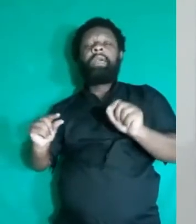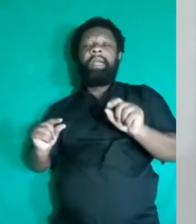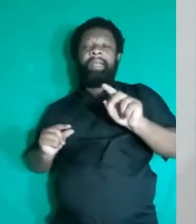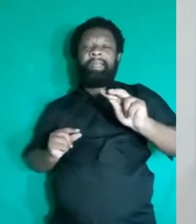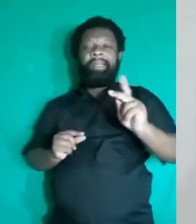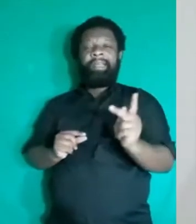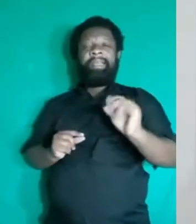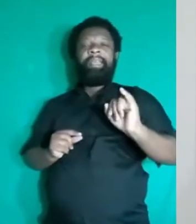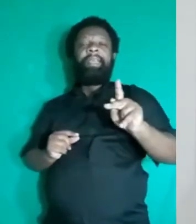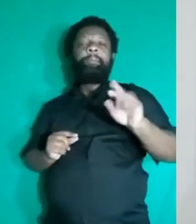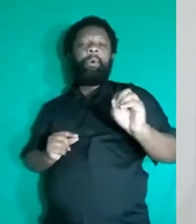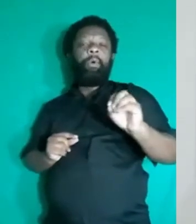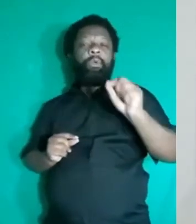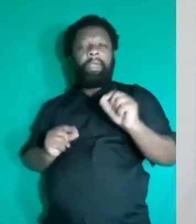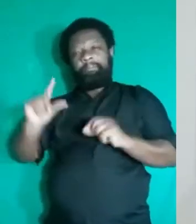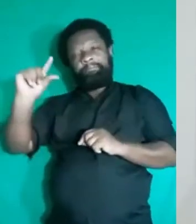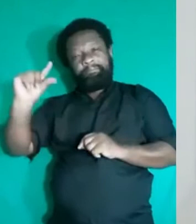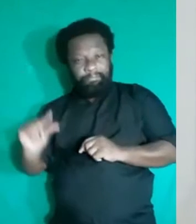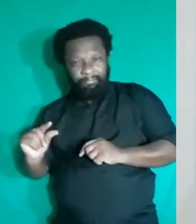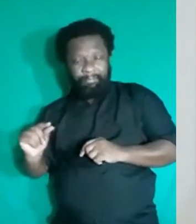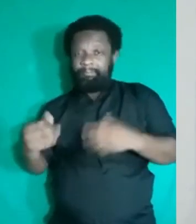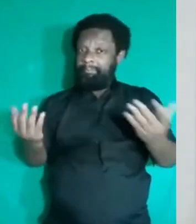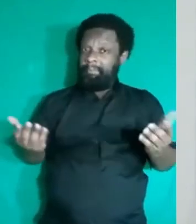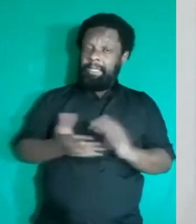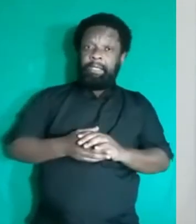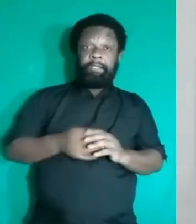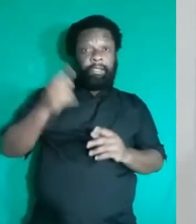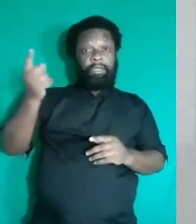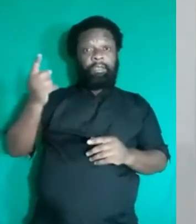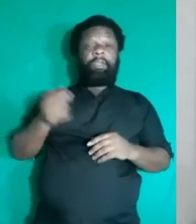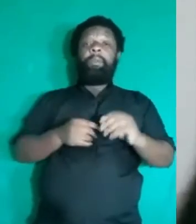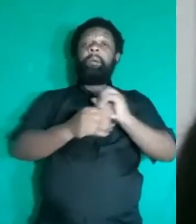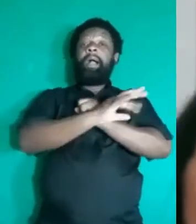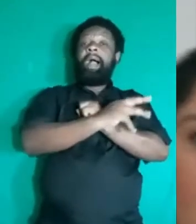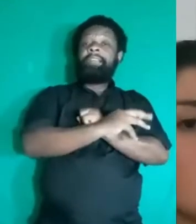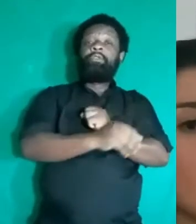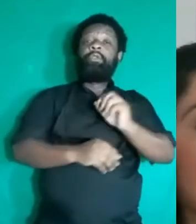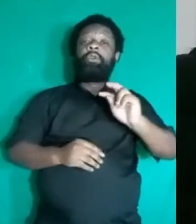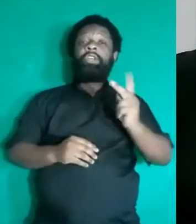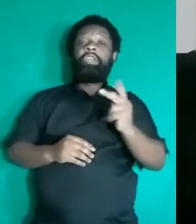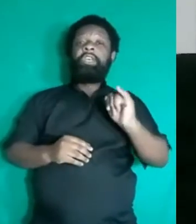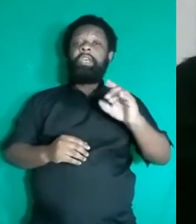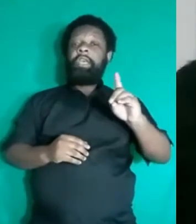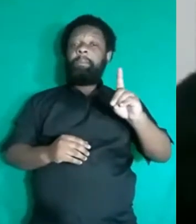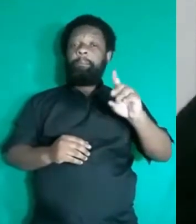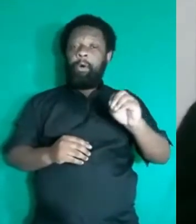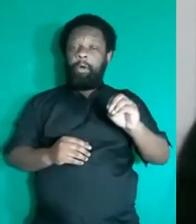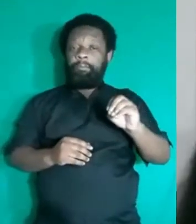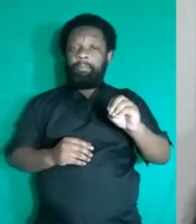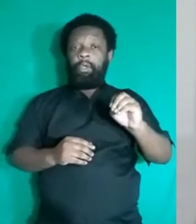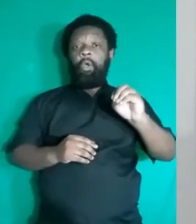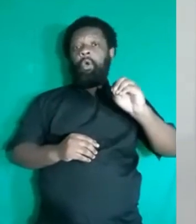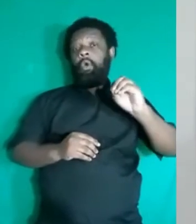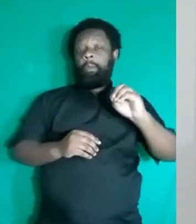para o menor de todos, nós vamos usar hipo, que vem de menor, tudo bem? Então esse daqui, pessoal,